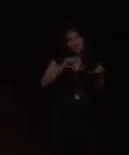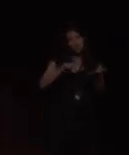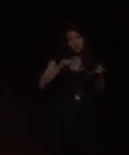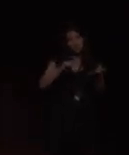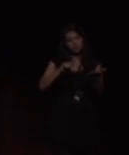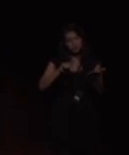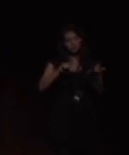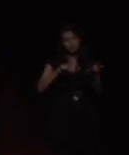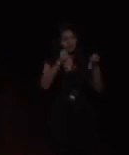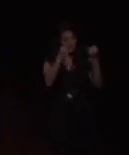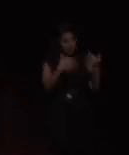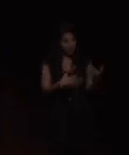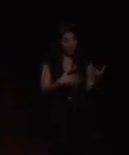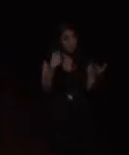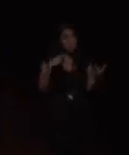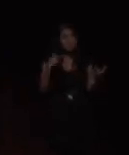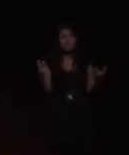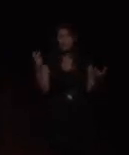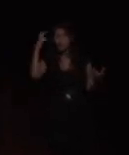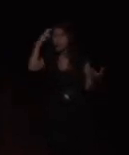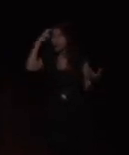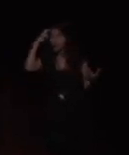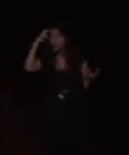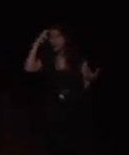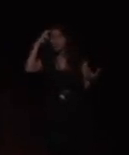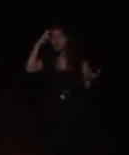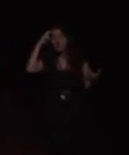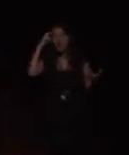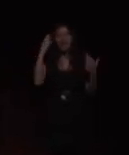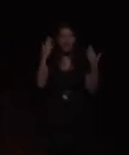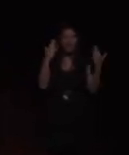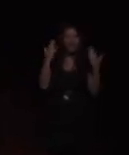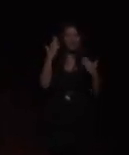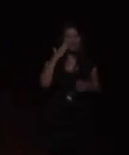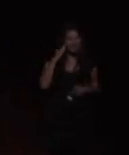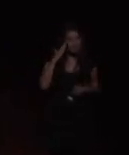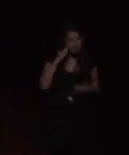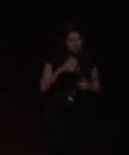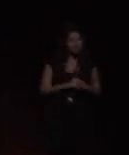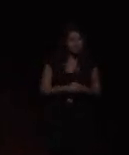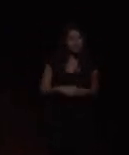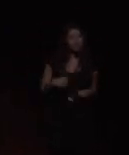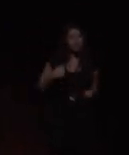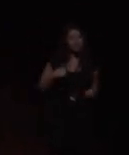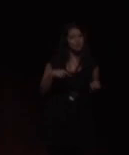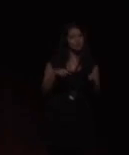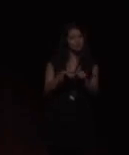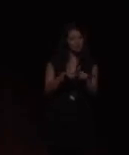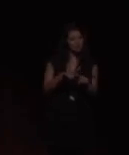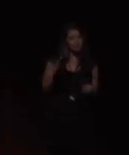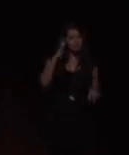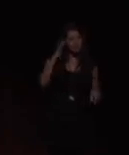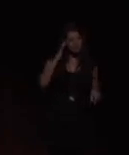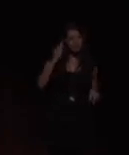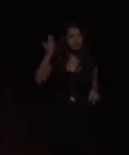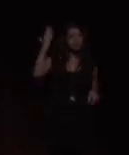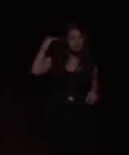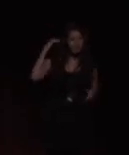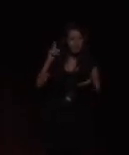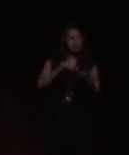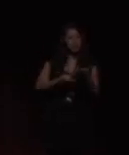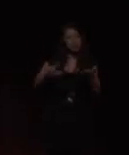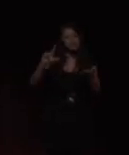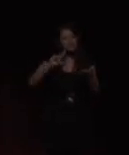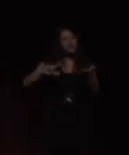É isso, não é? Eu pensava também nas origens da literatura,